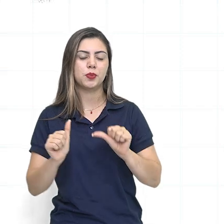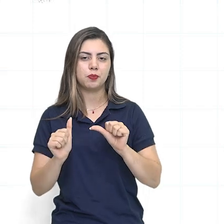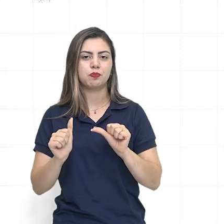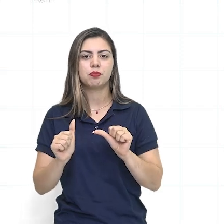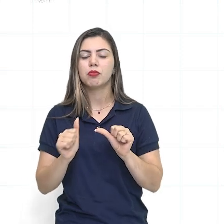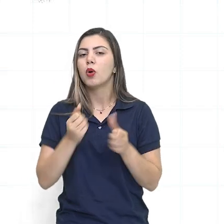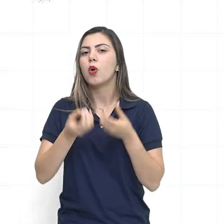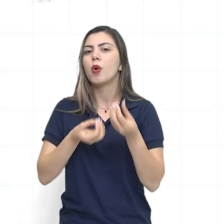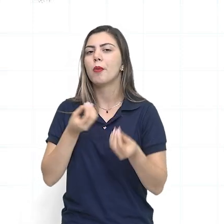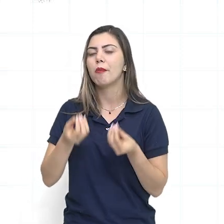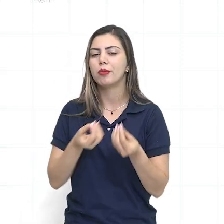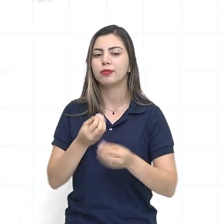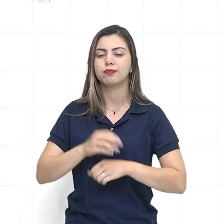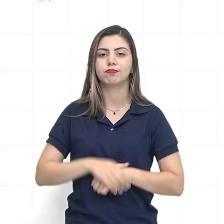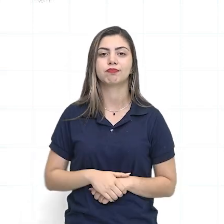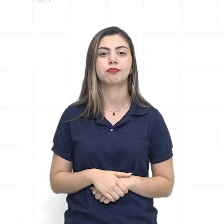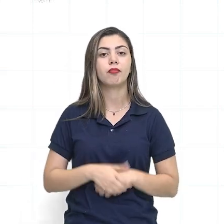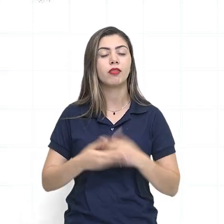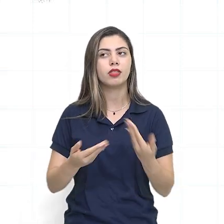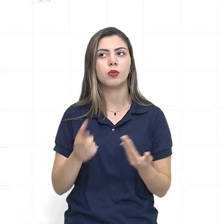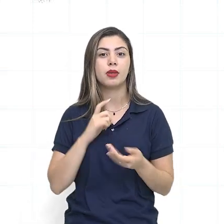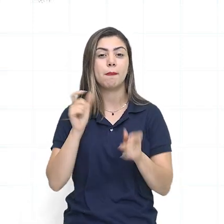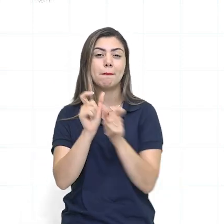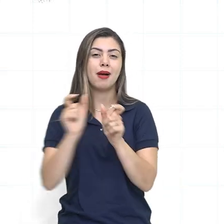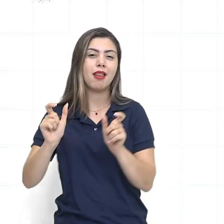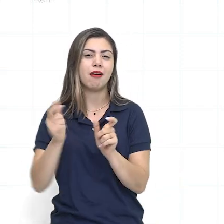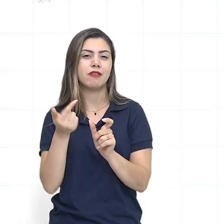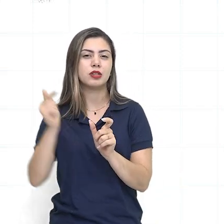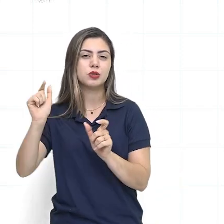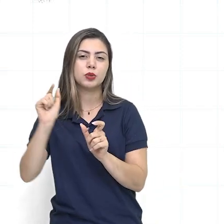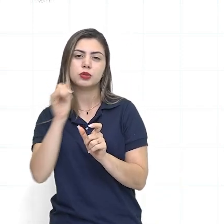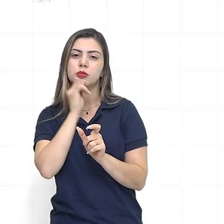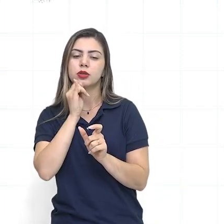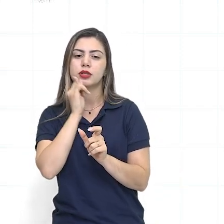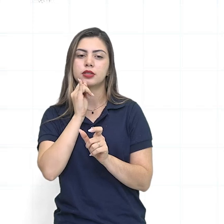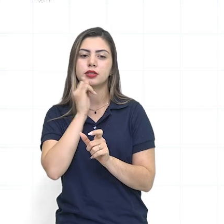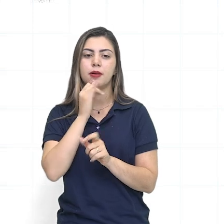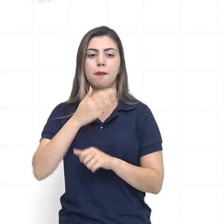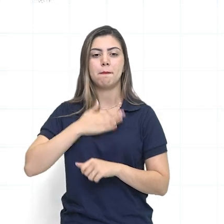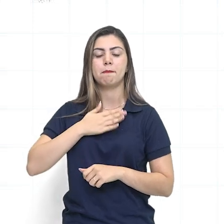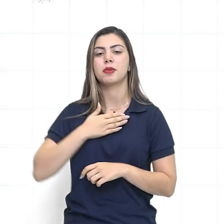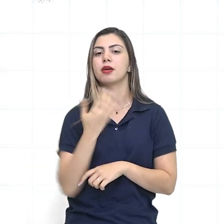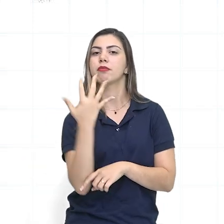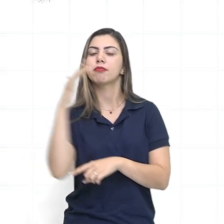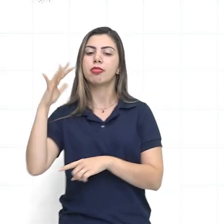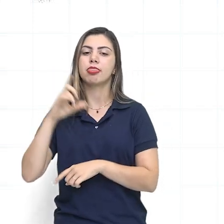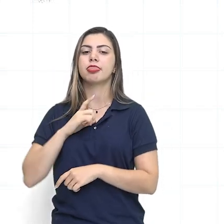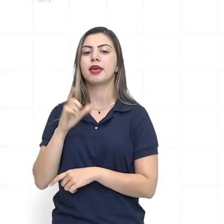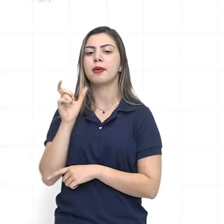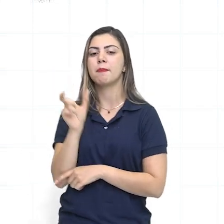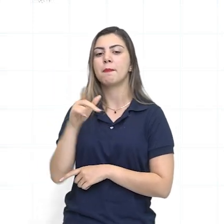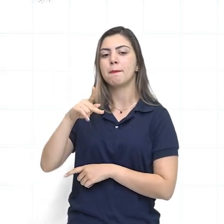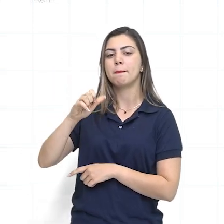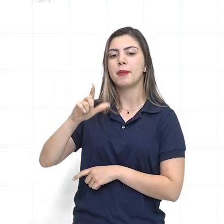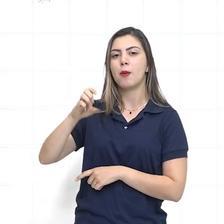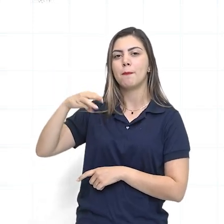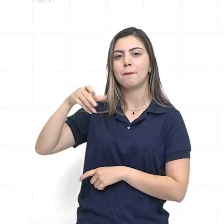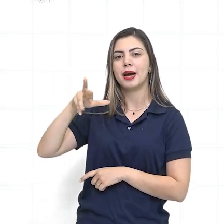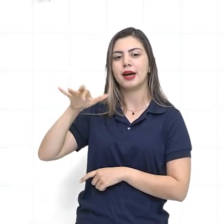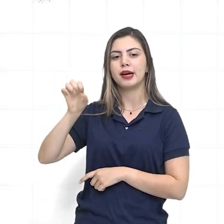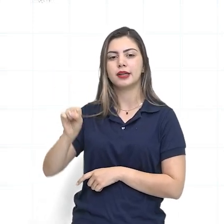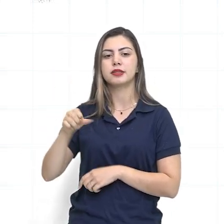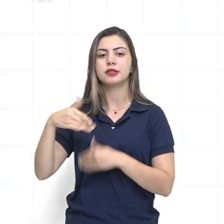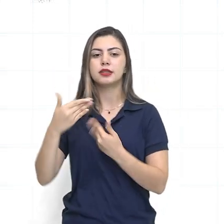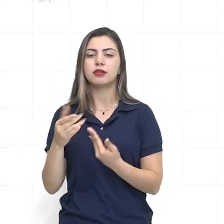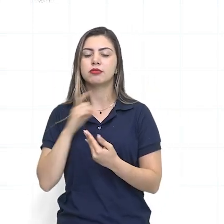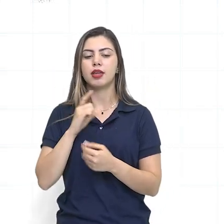aí ele usa outras palavras, como, por exemplo, olha, minha terra tem palmares, onde gorjeia